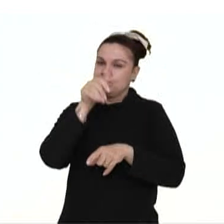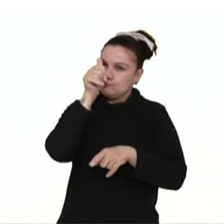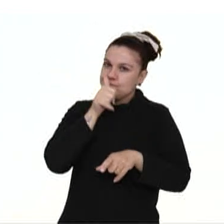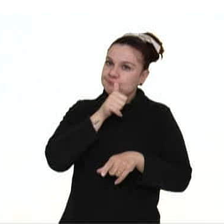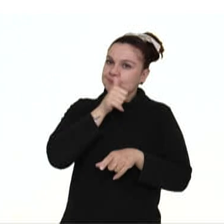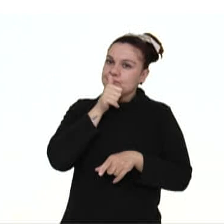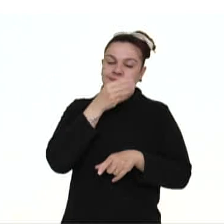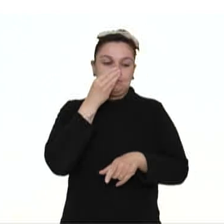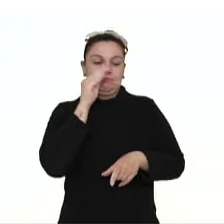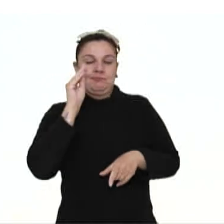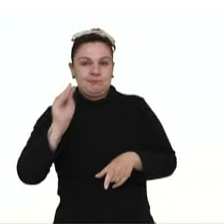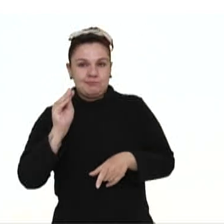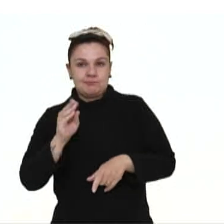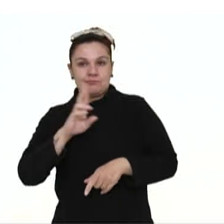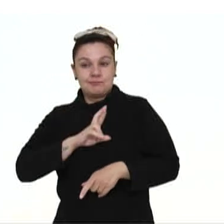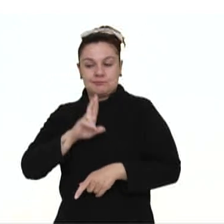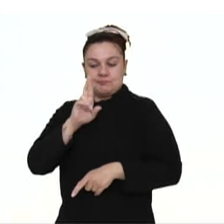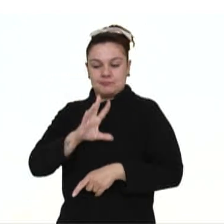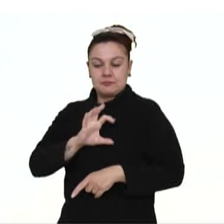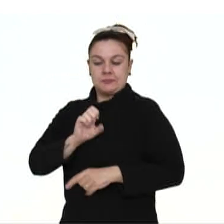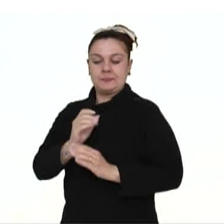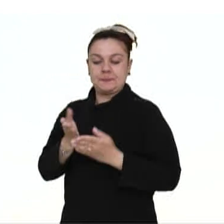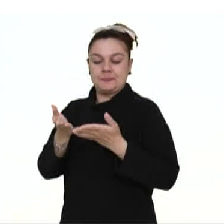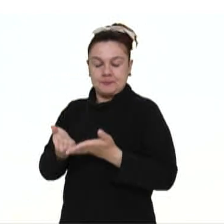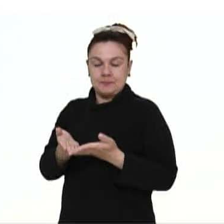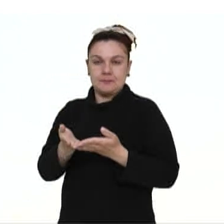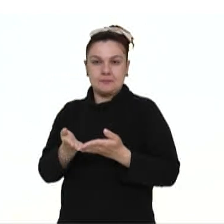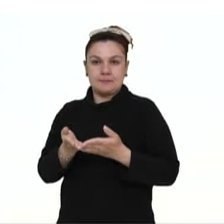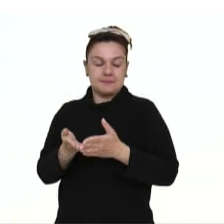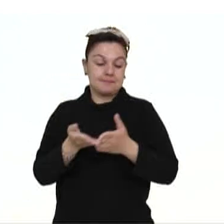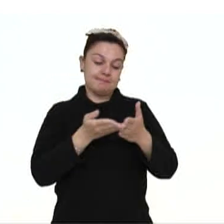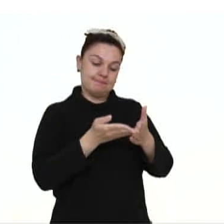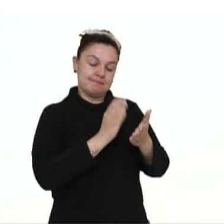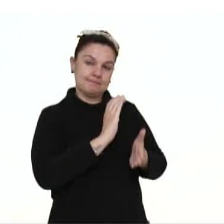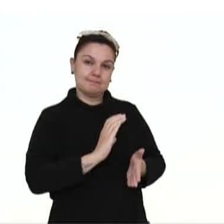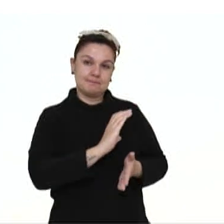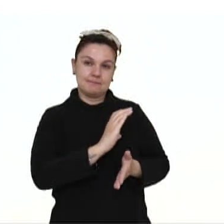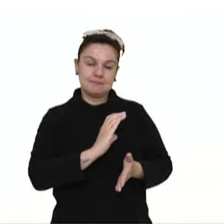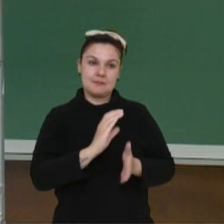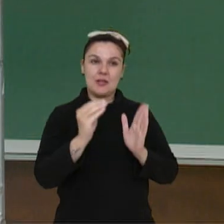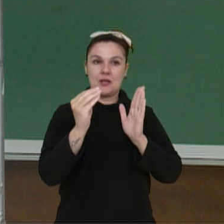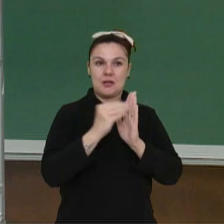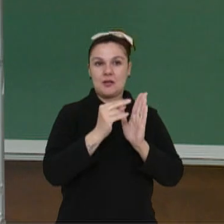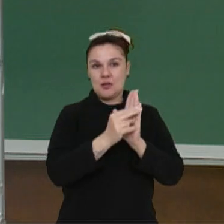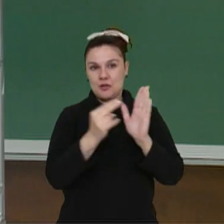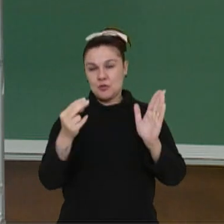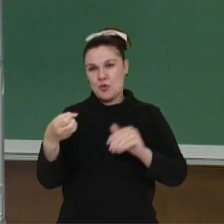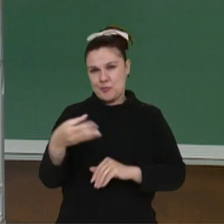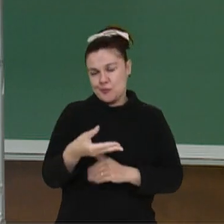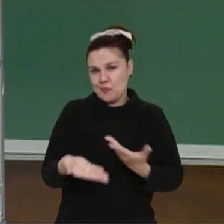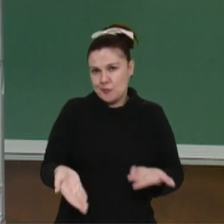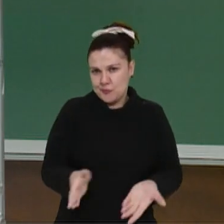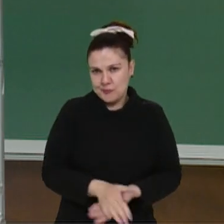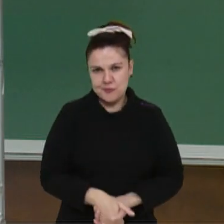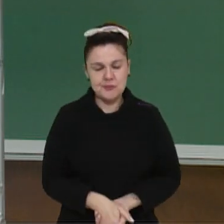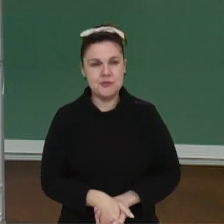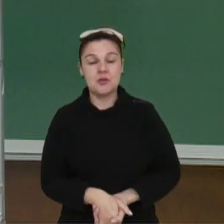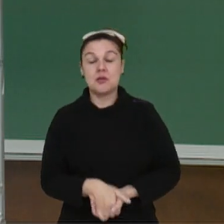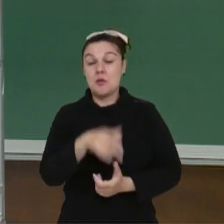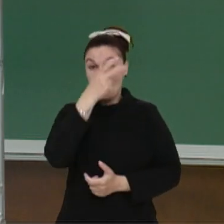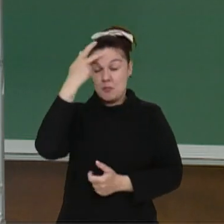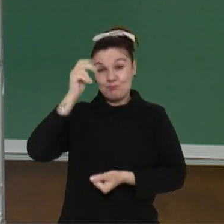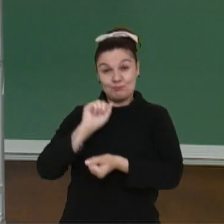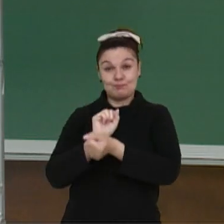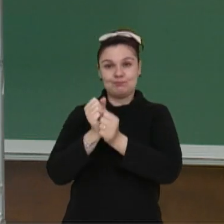que negar sua própria religião ali naquele momento, e aí tem até um nome novo e tal. Muitos escravizados, mesmo